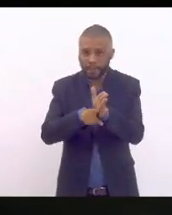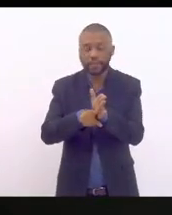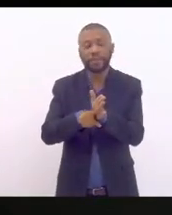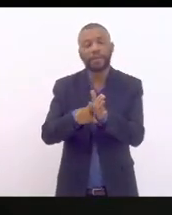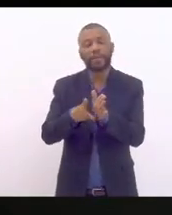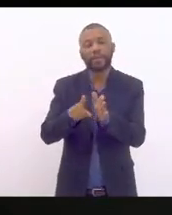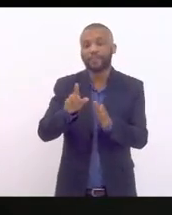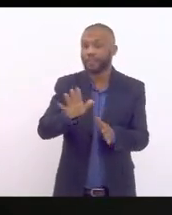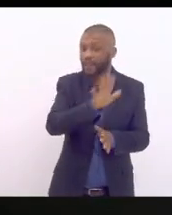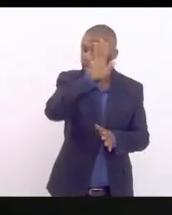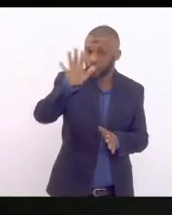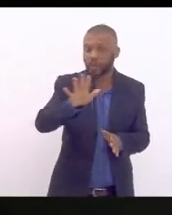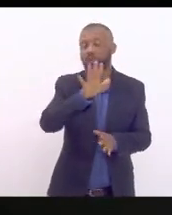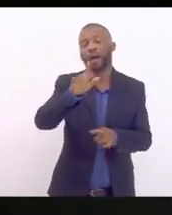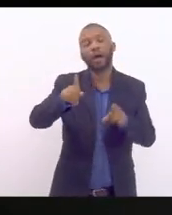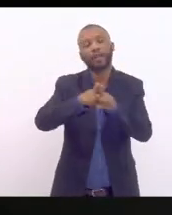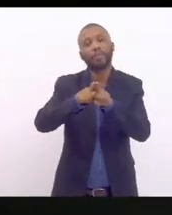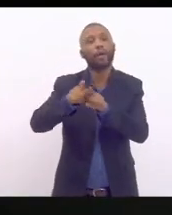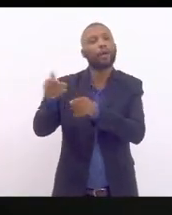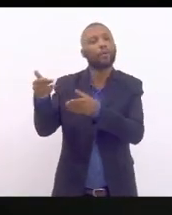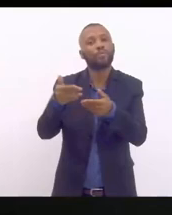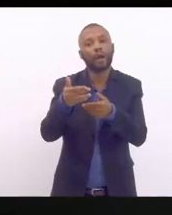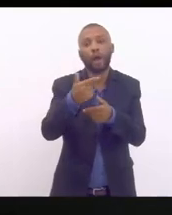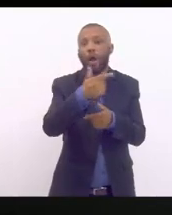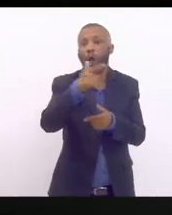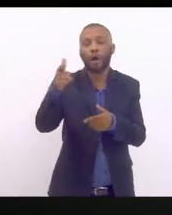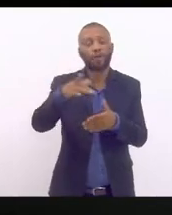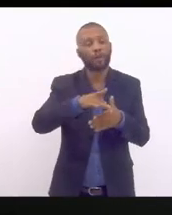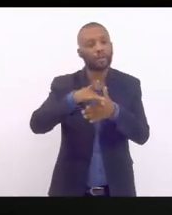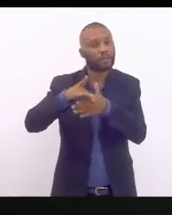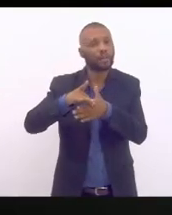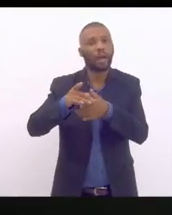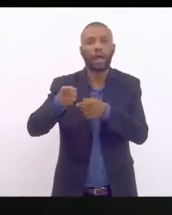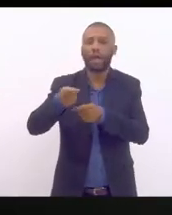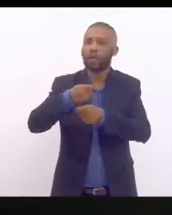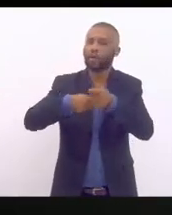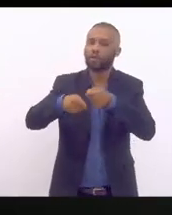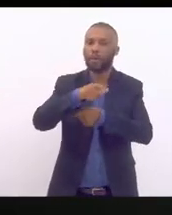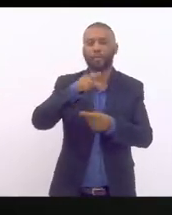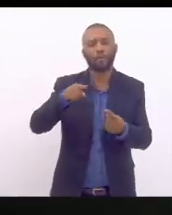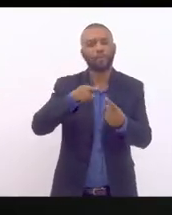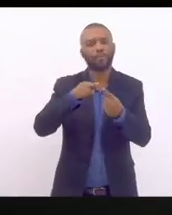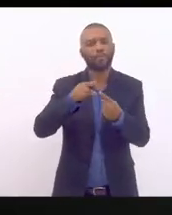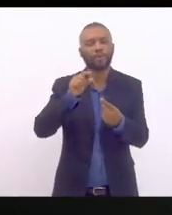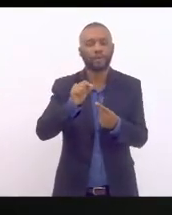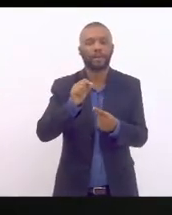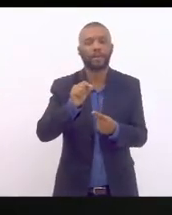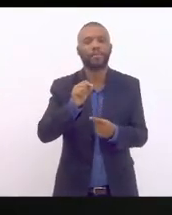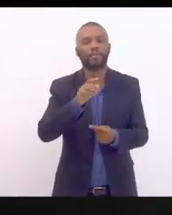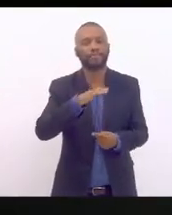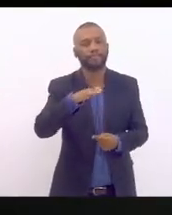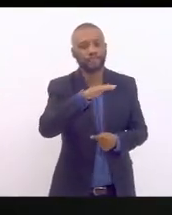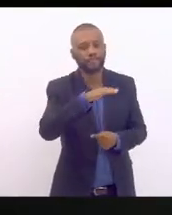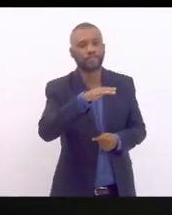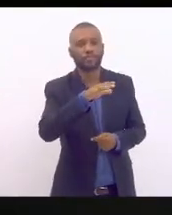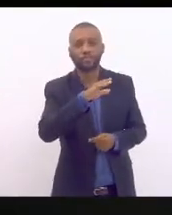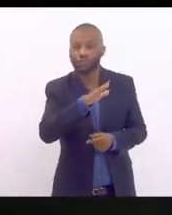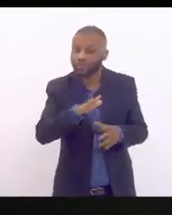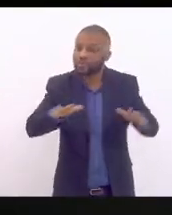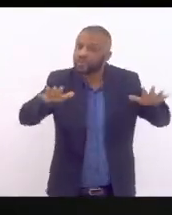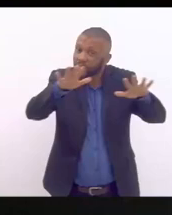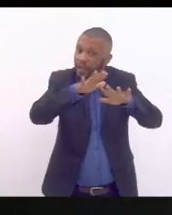e trazer inclusive outros agentes econômicos para que tanto no conjunto